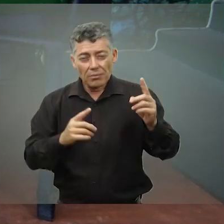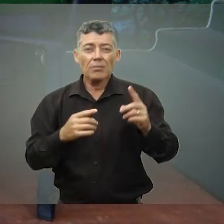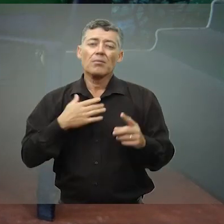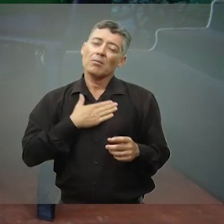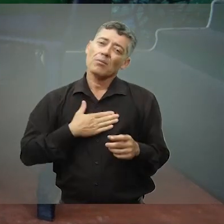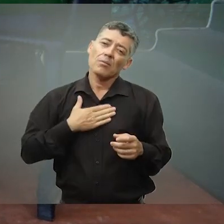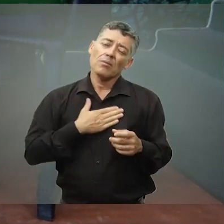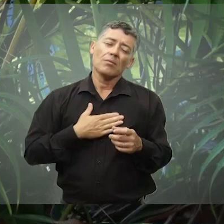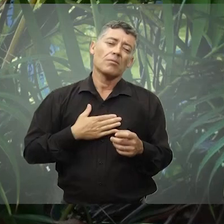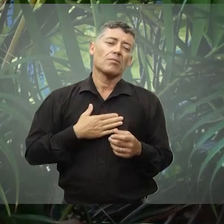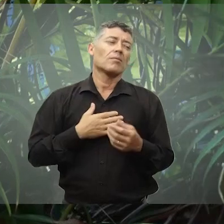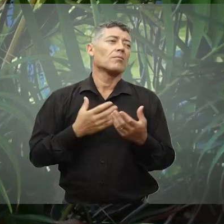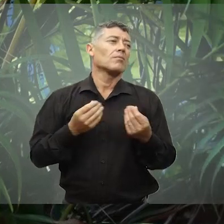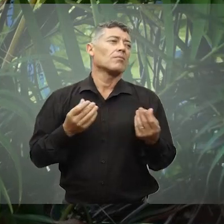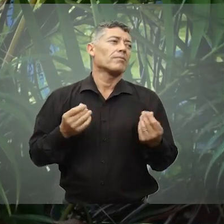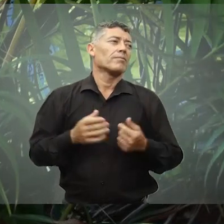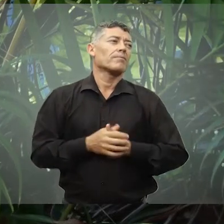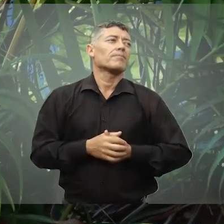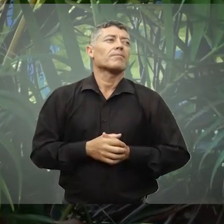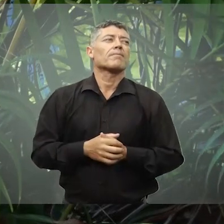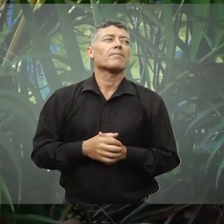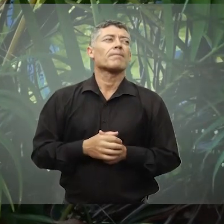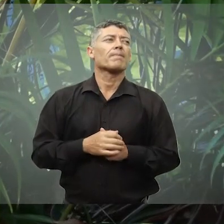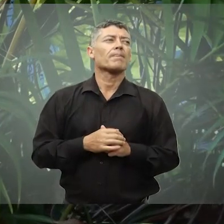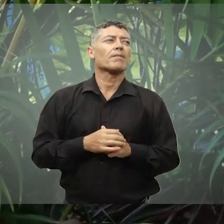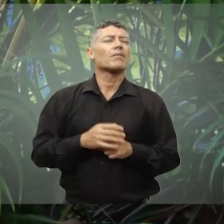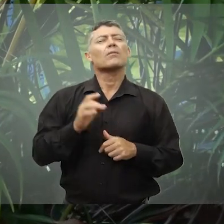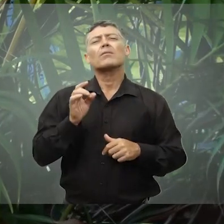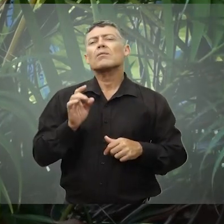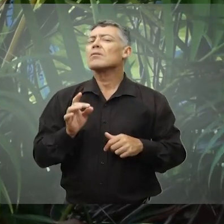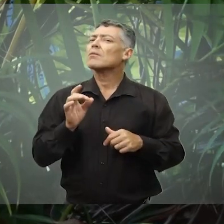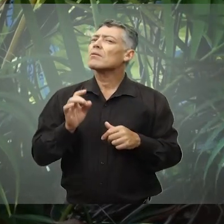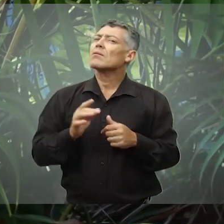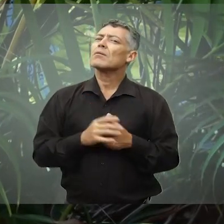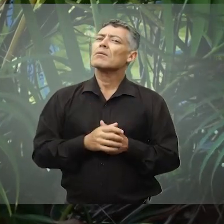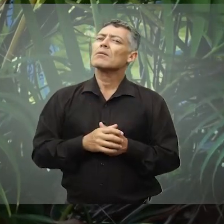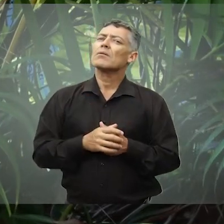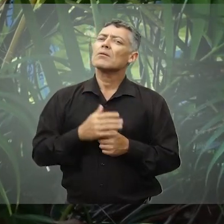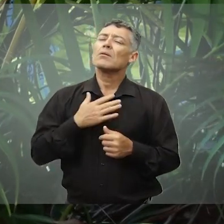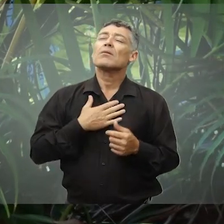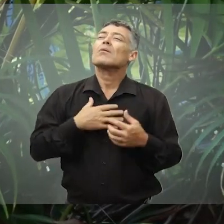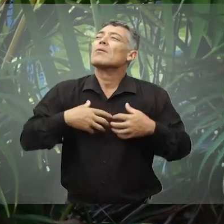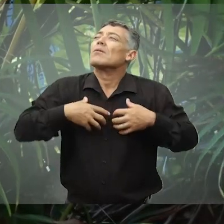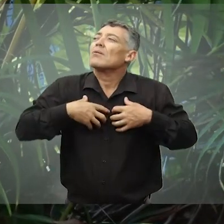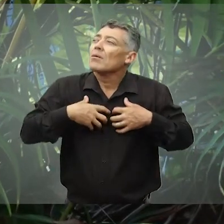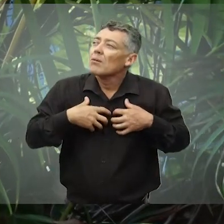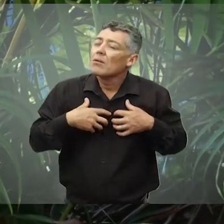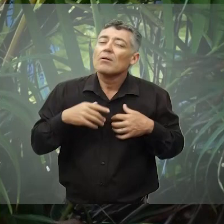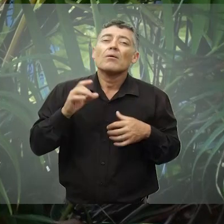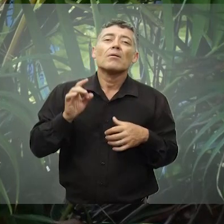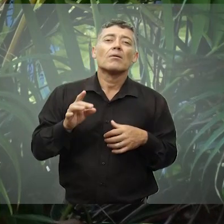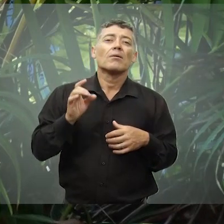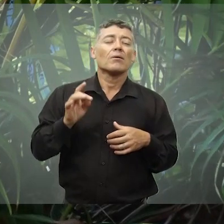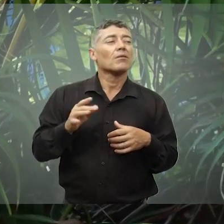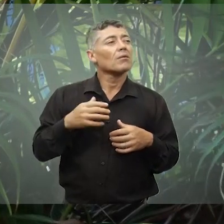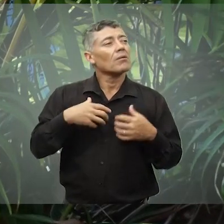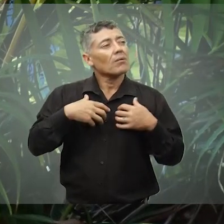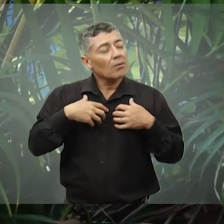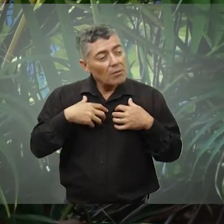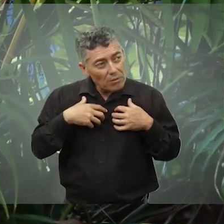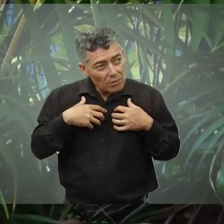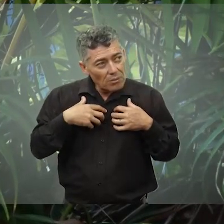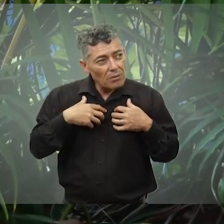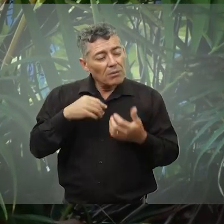Ela começa assim, ó. Só! Me sinto só, estou sentindo